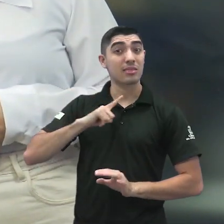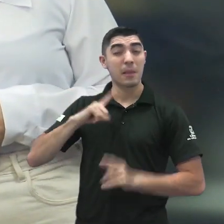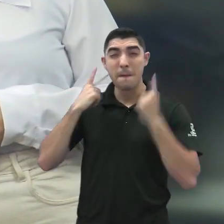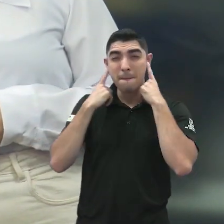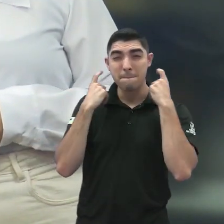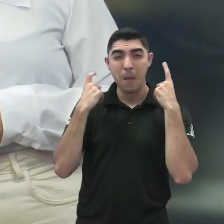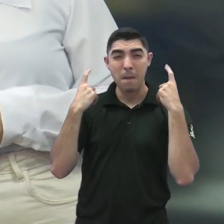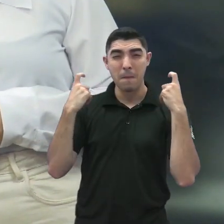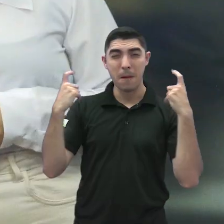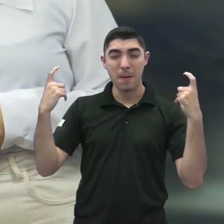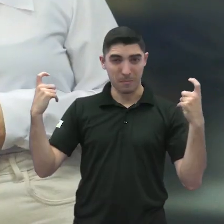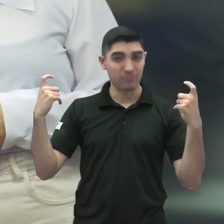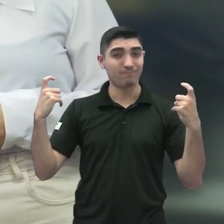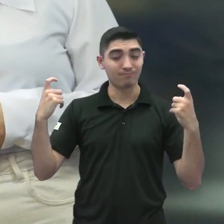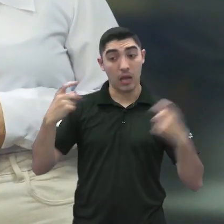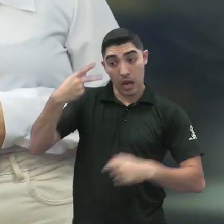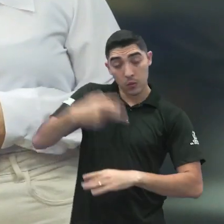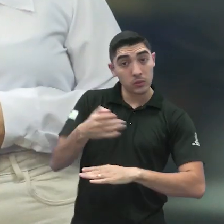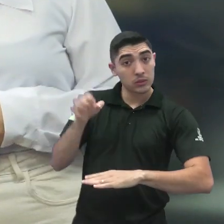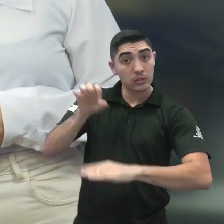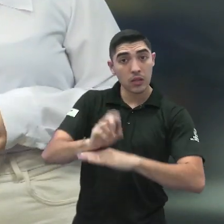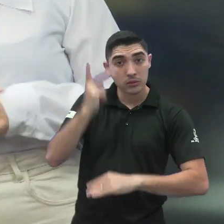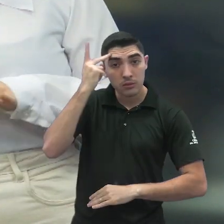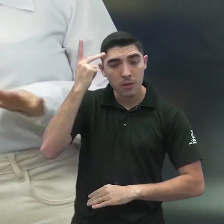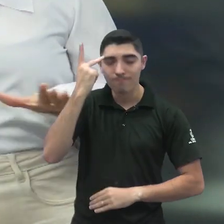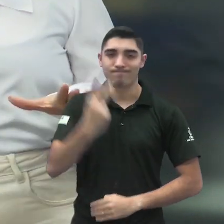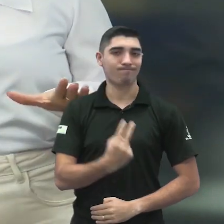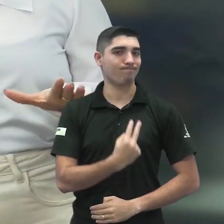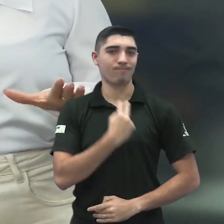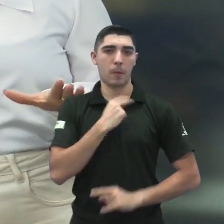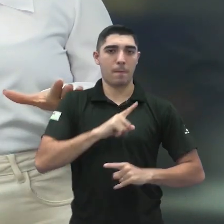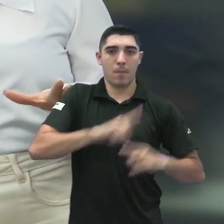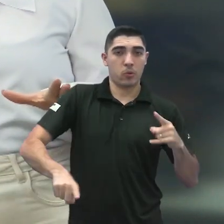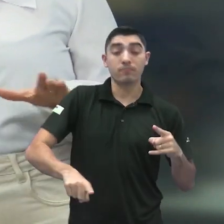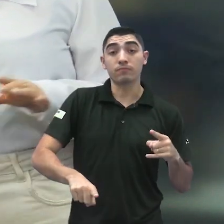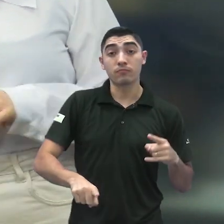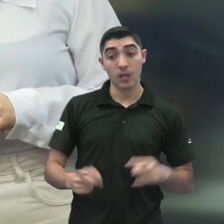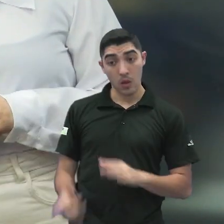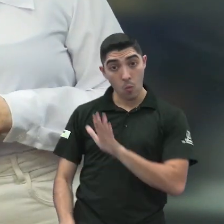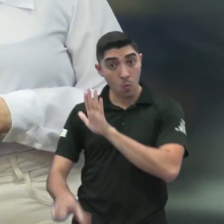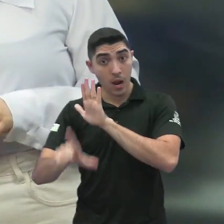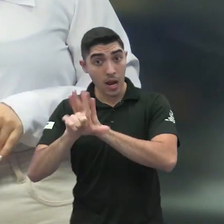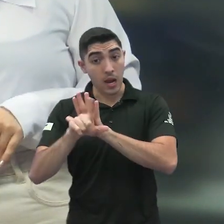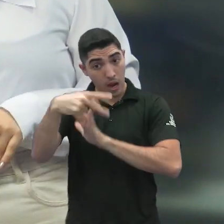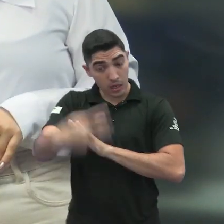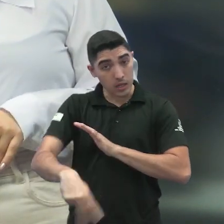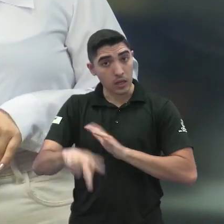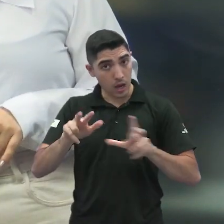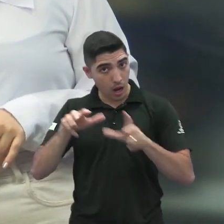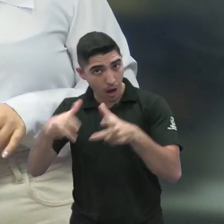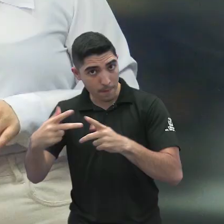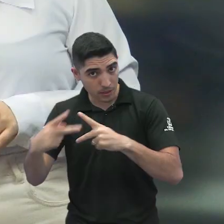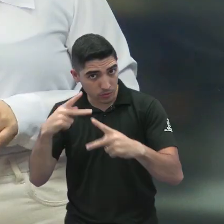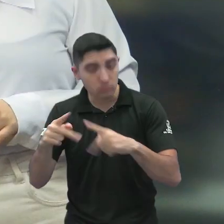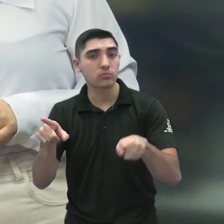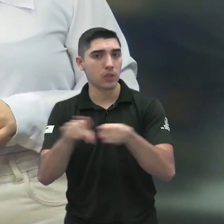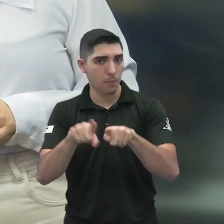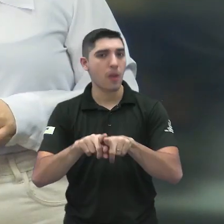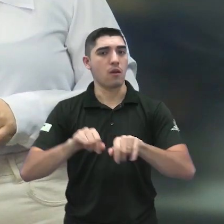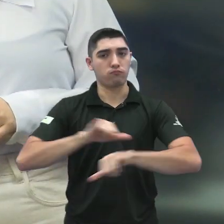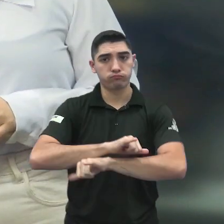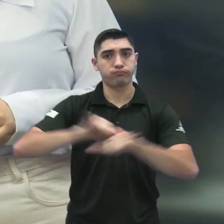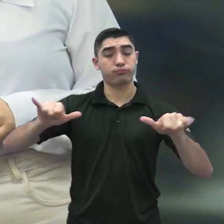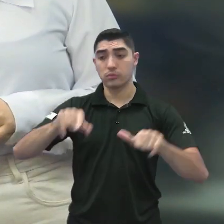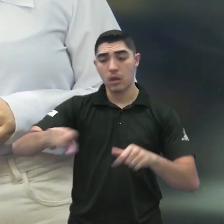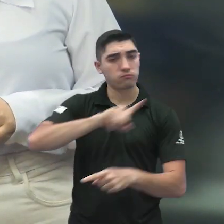de estampido ou com efeito sonoro ruidoso em todo o estado de São Paulo. Inclusive, uma lei aprovada aqui na Câmara